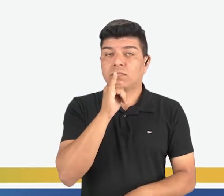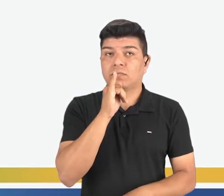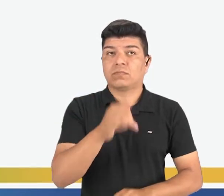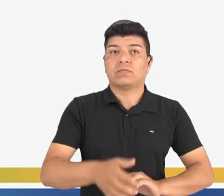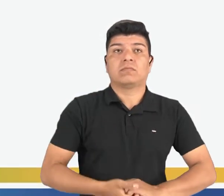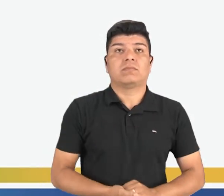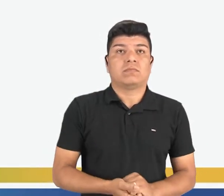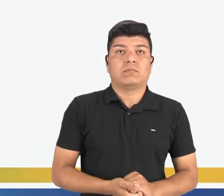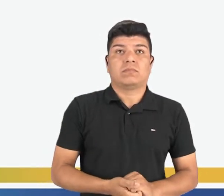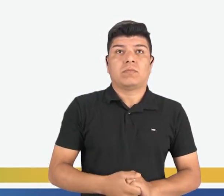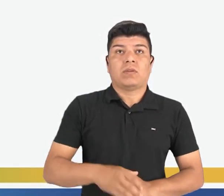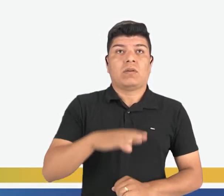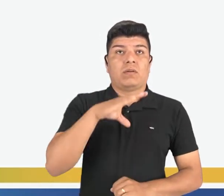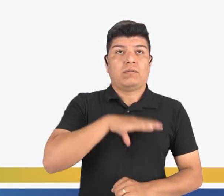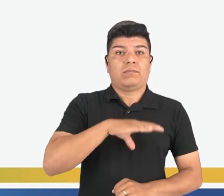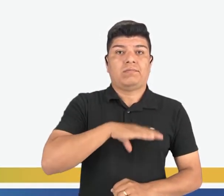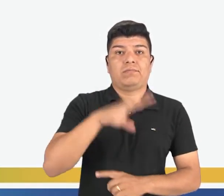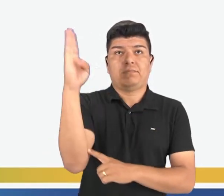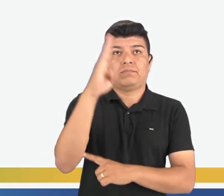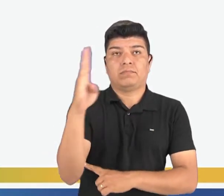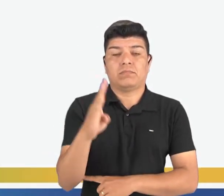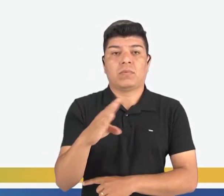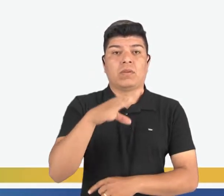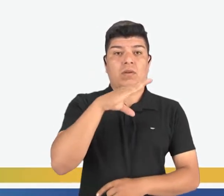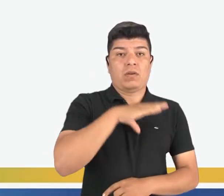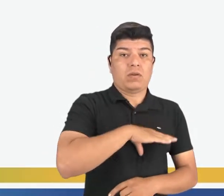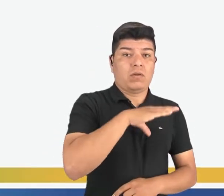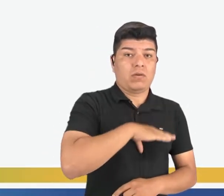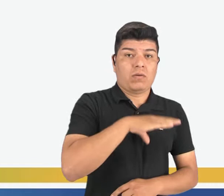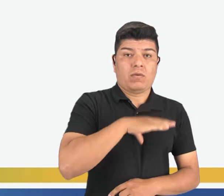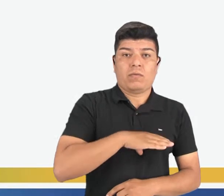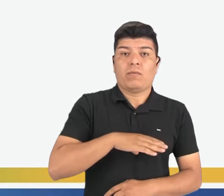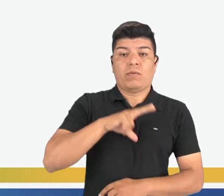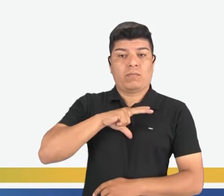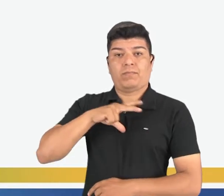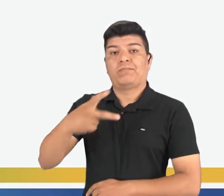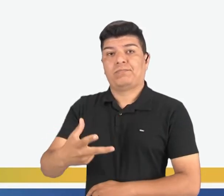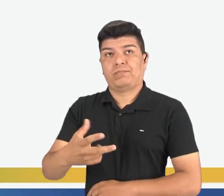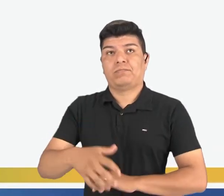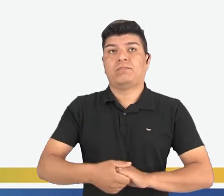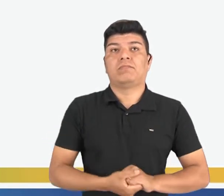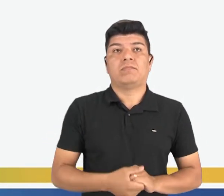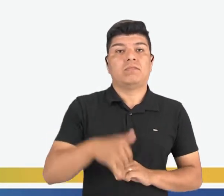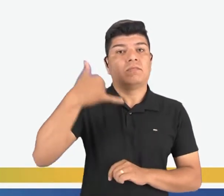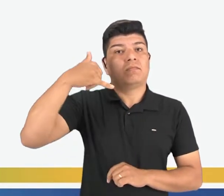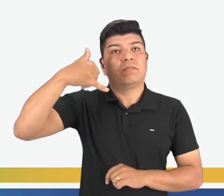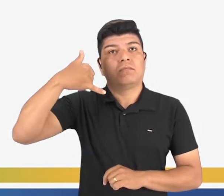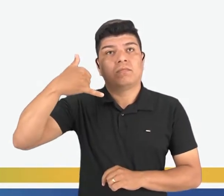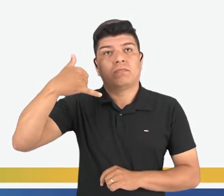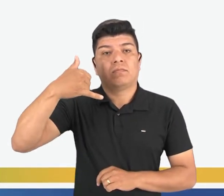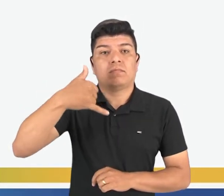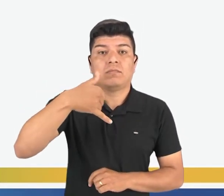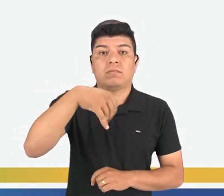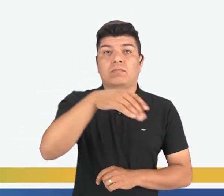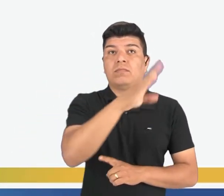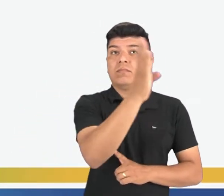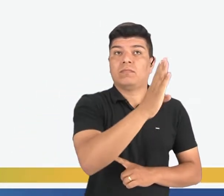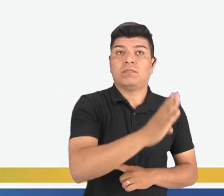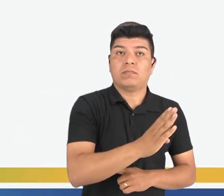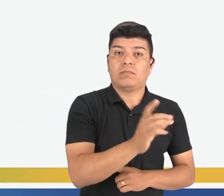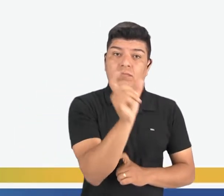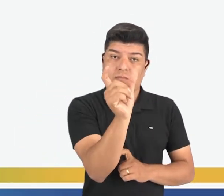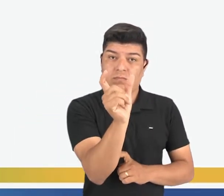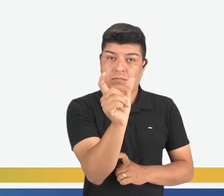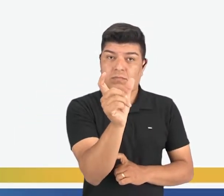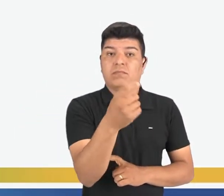ó. Português do Brasil e o português de Portugal. Aqui o celular, como nós chamamos aqui, como está a palavra aqui, no